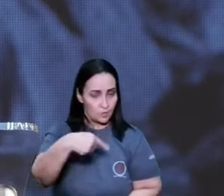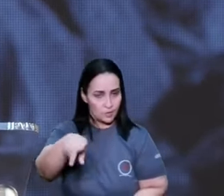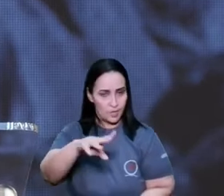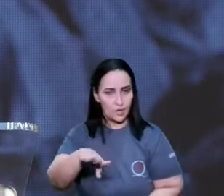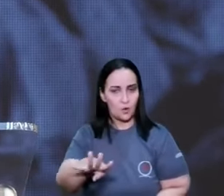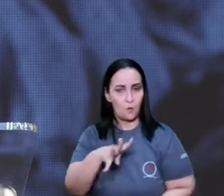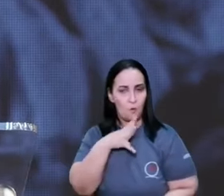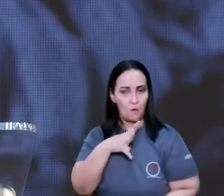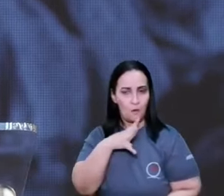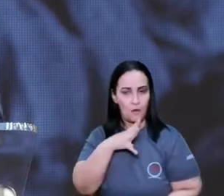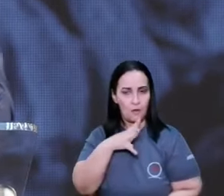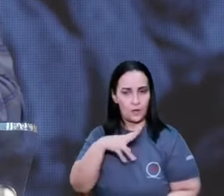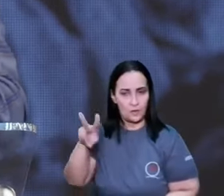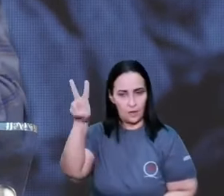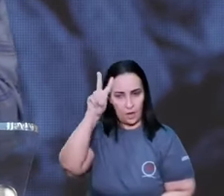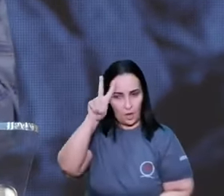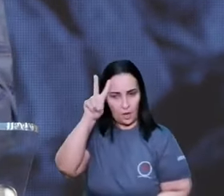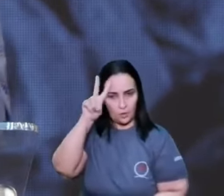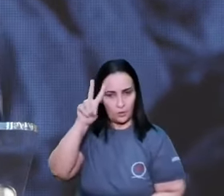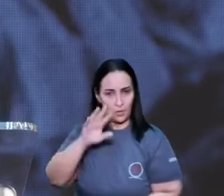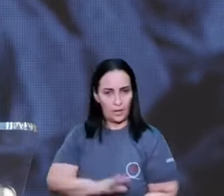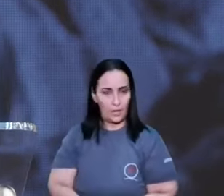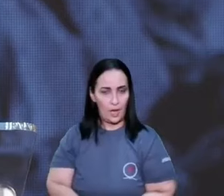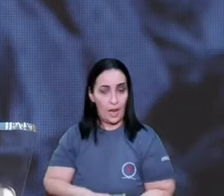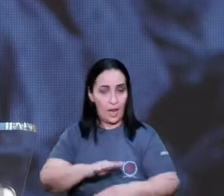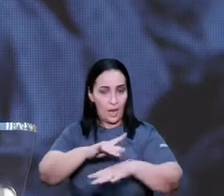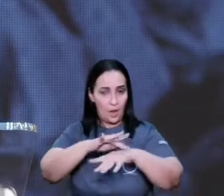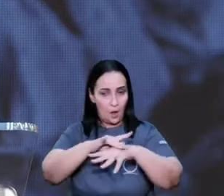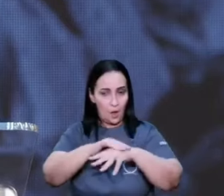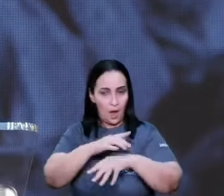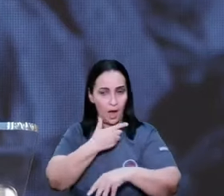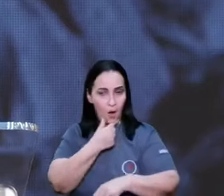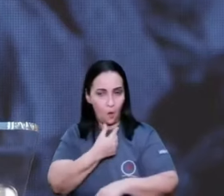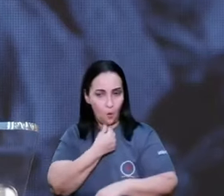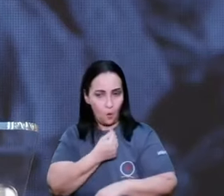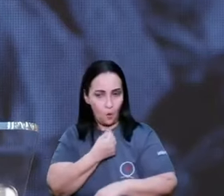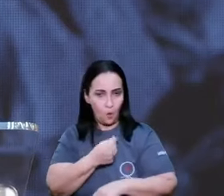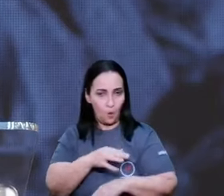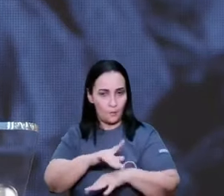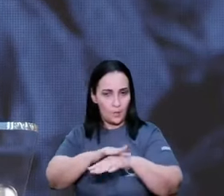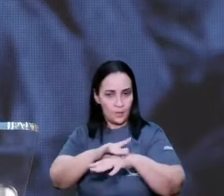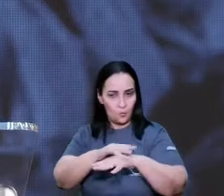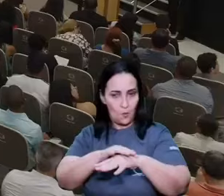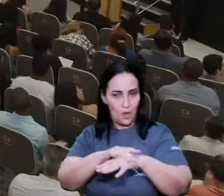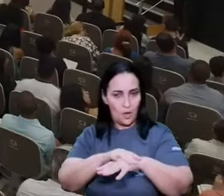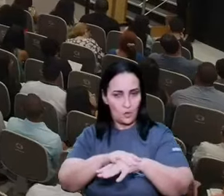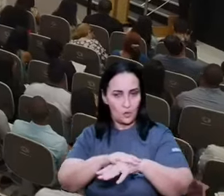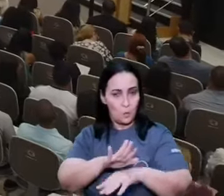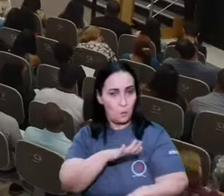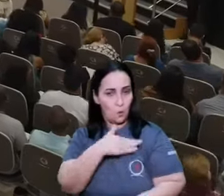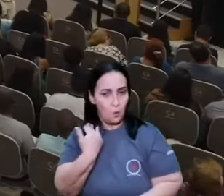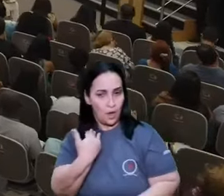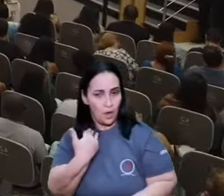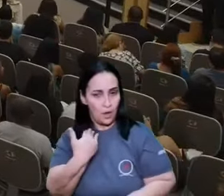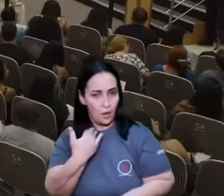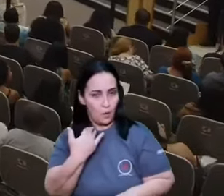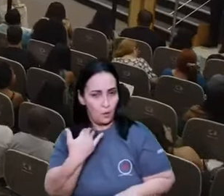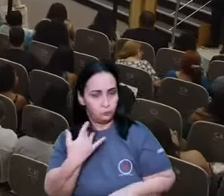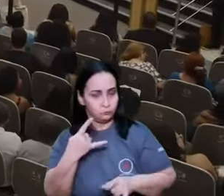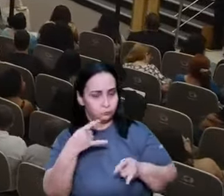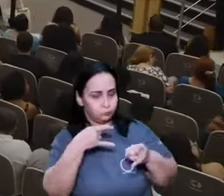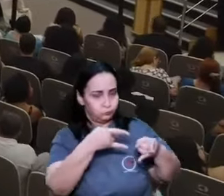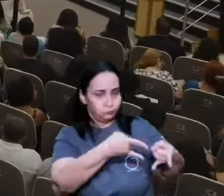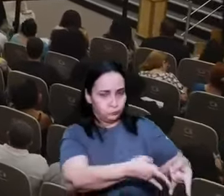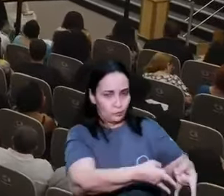ah Lázaro após a doença chegou ao óbito e já está sepultado